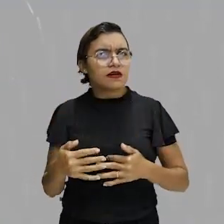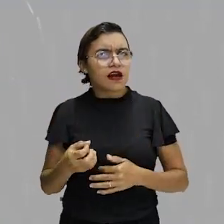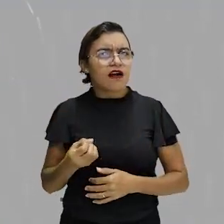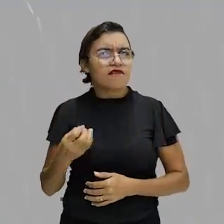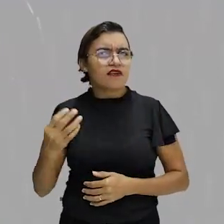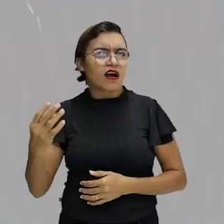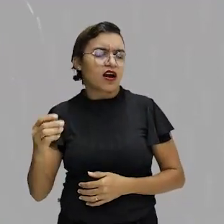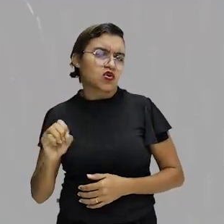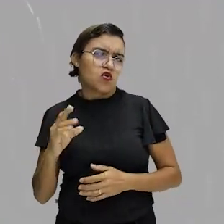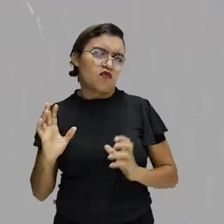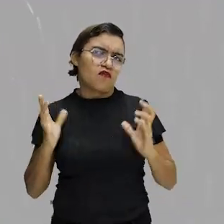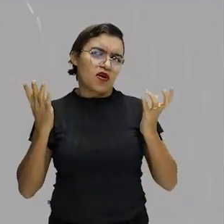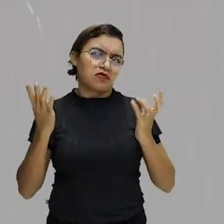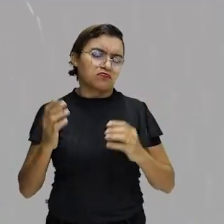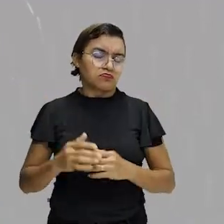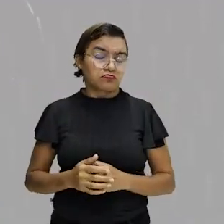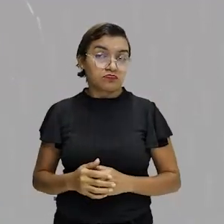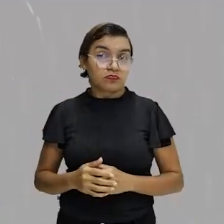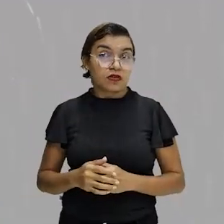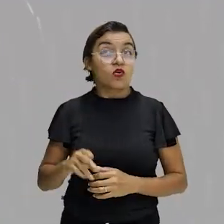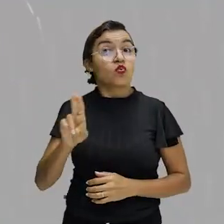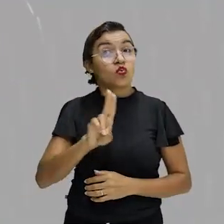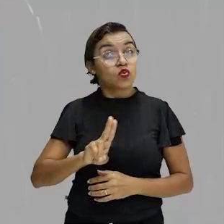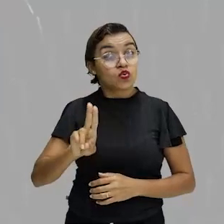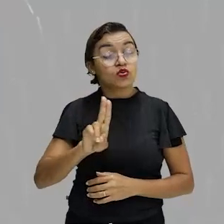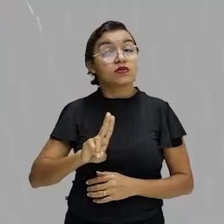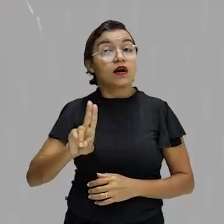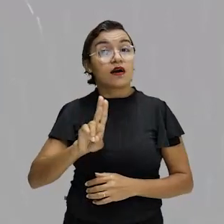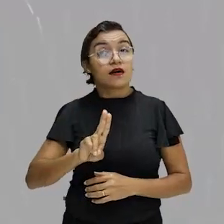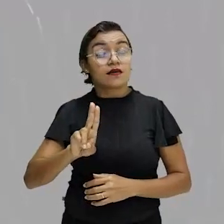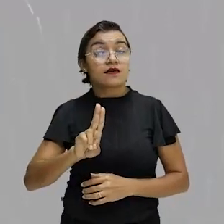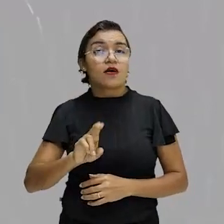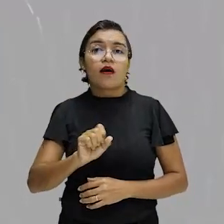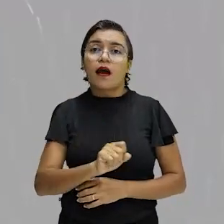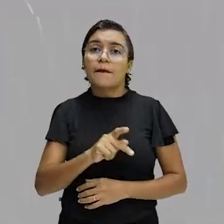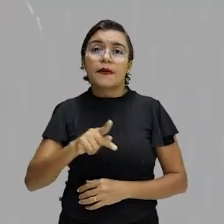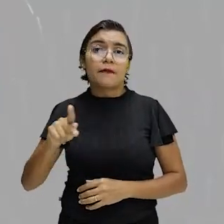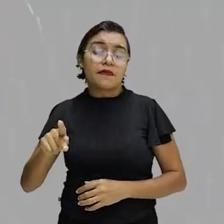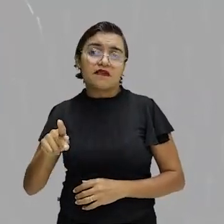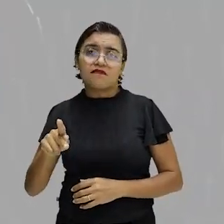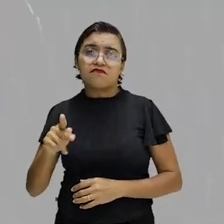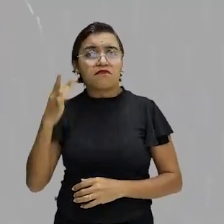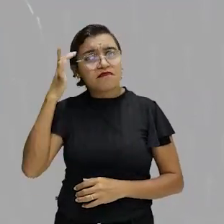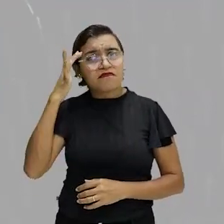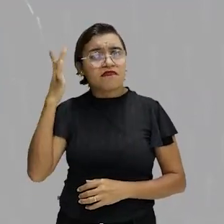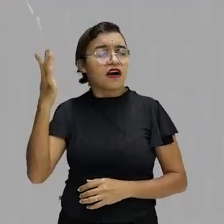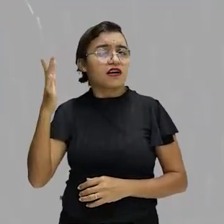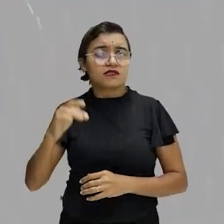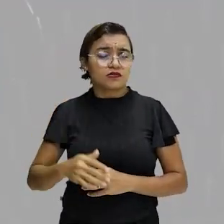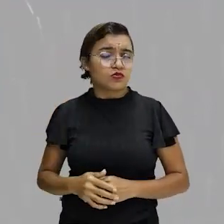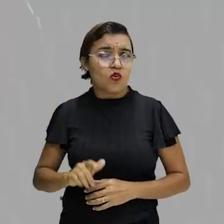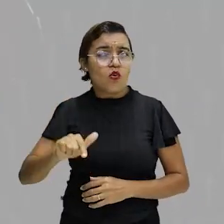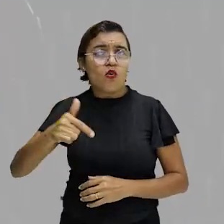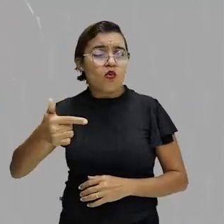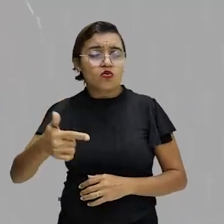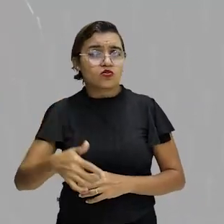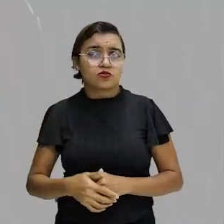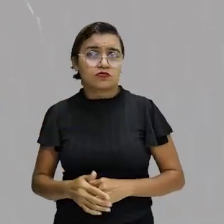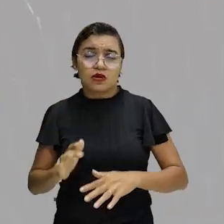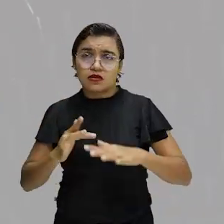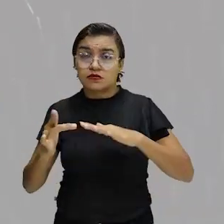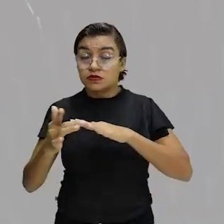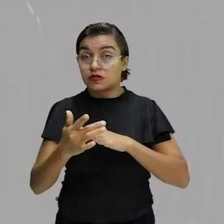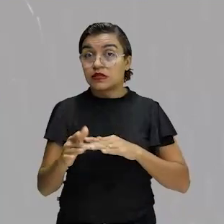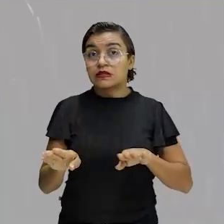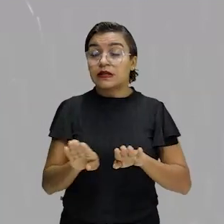vocês utilizariam o recurso das mensagens instantâneas ou até mesmo as redes sociais. Ou, mais provável ainda, vocês iriam